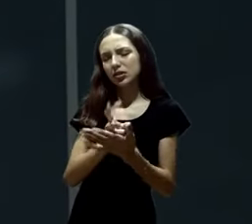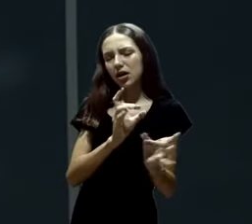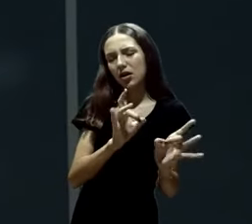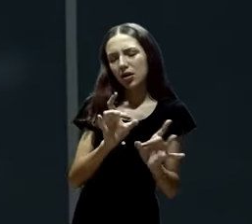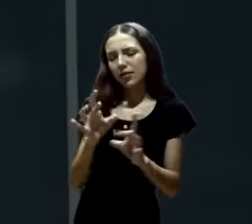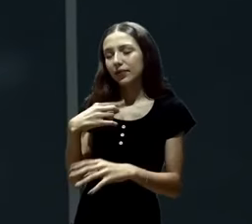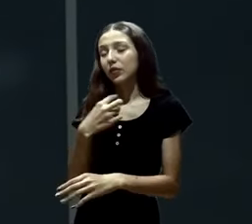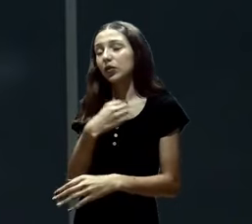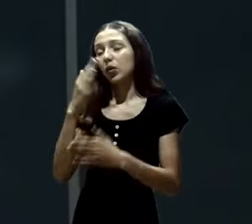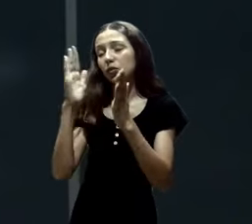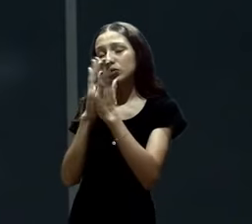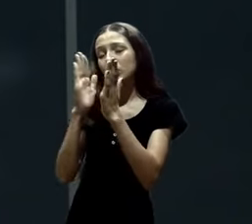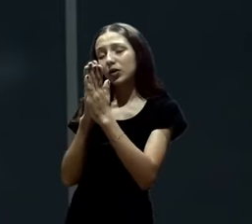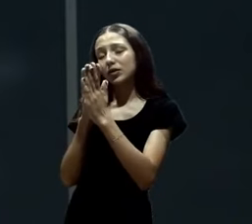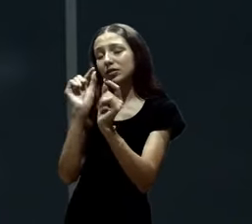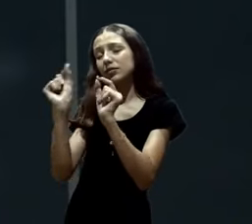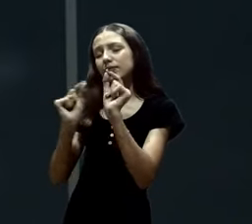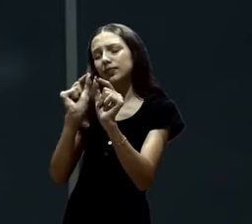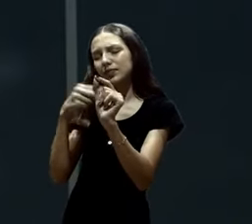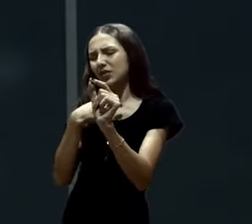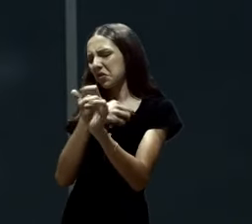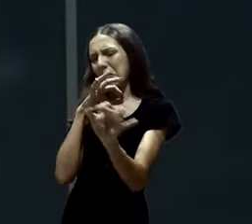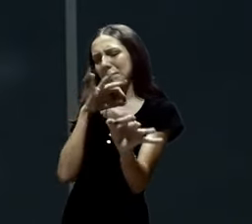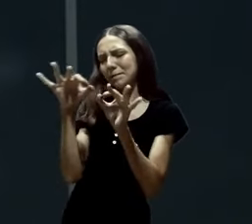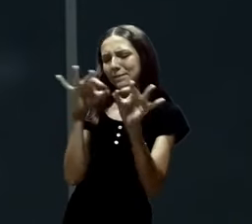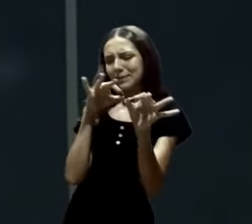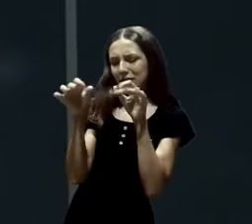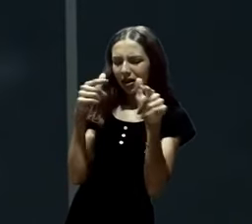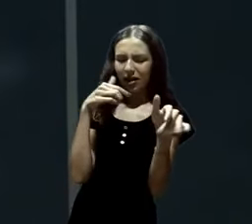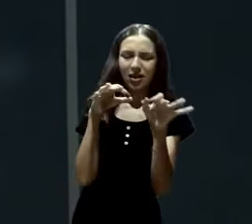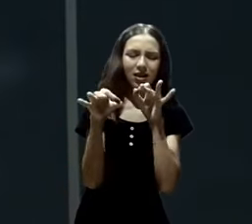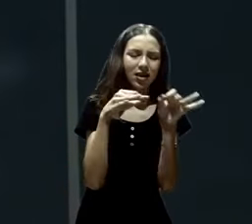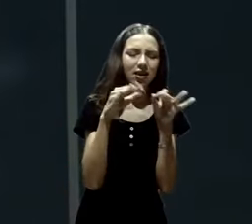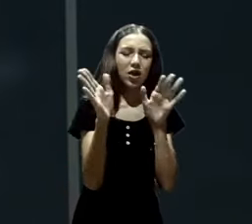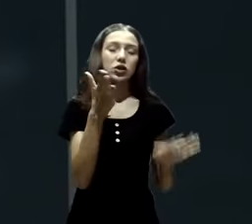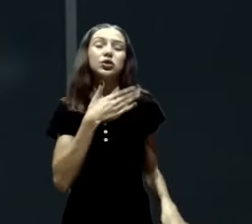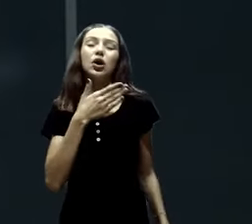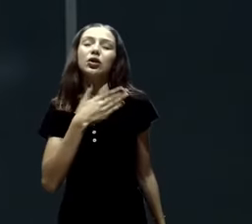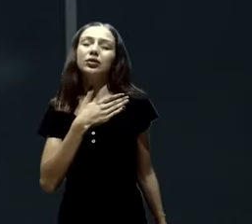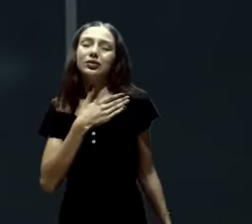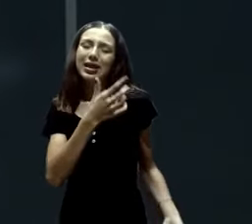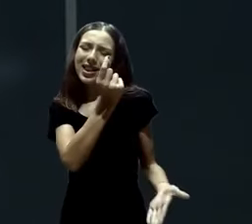é essa, Deus. Os nossos planos são escritos por nós